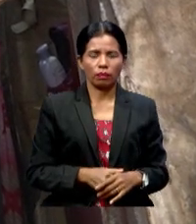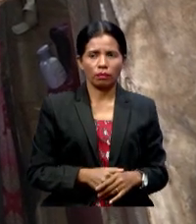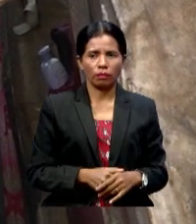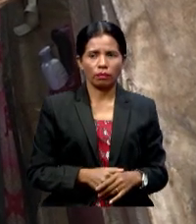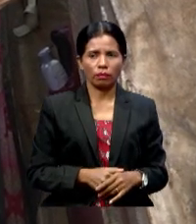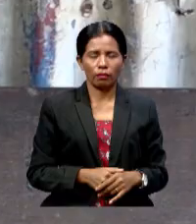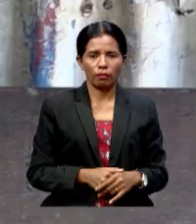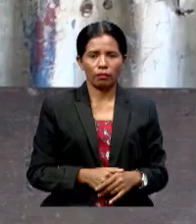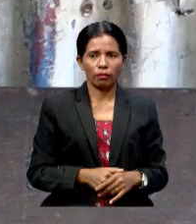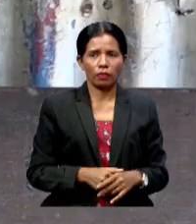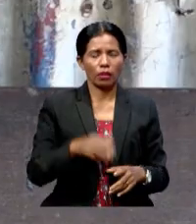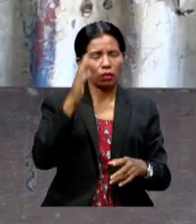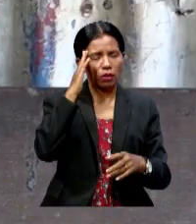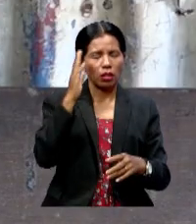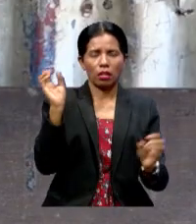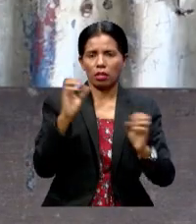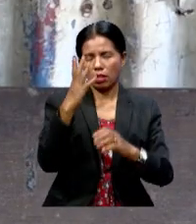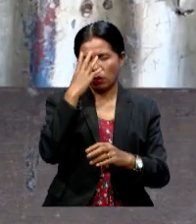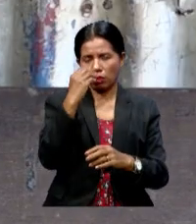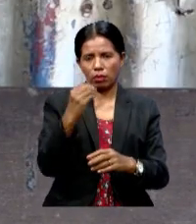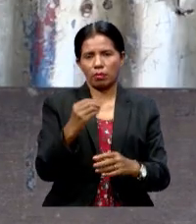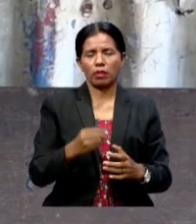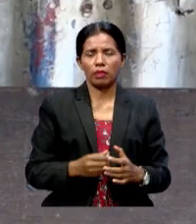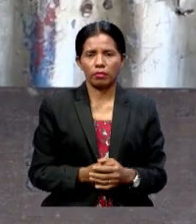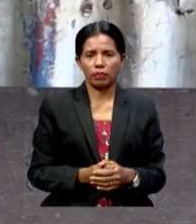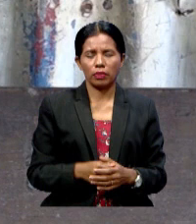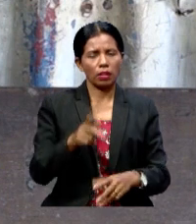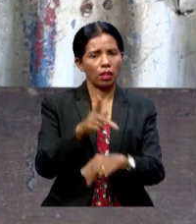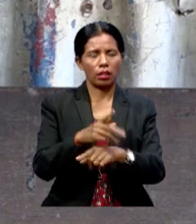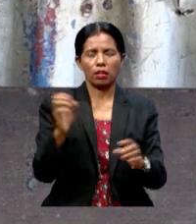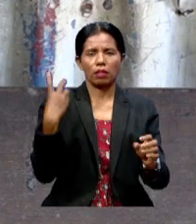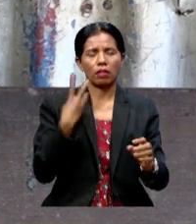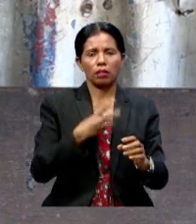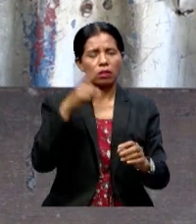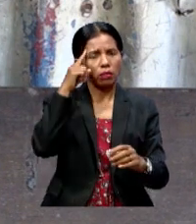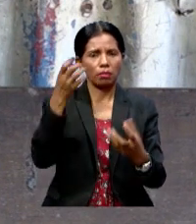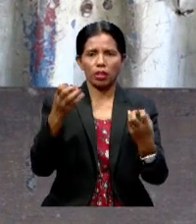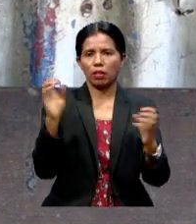ta de tabala de corona. E tabala de corona.